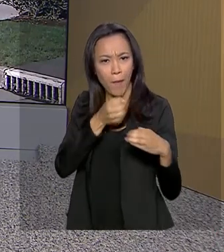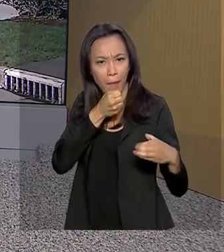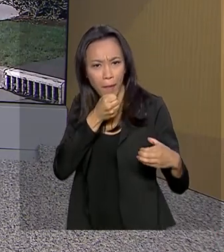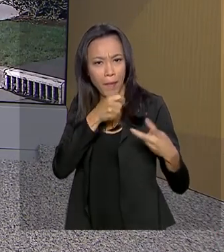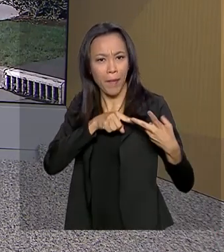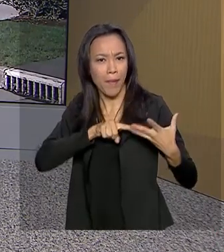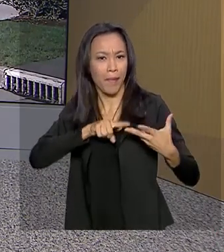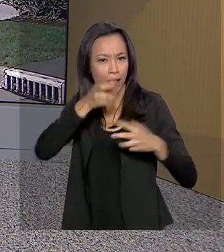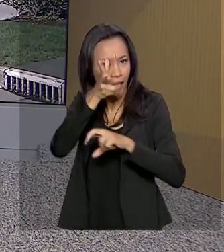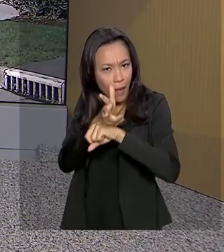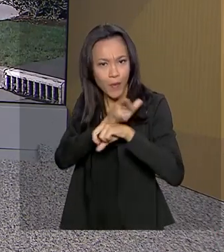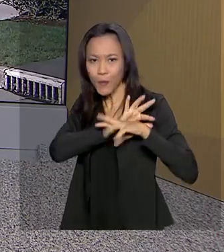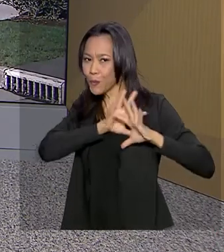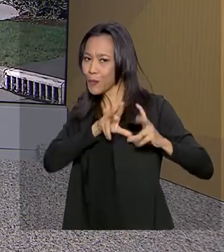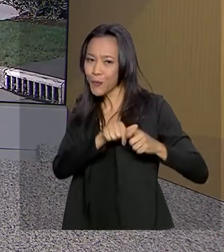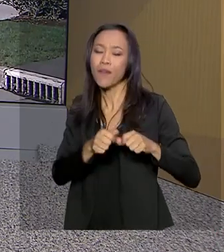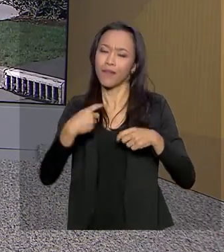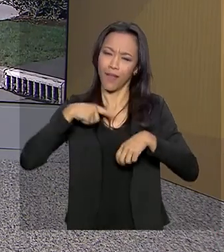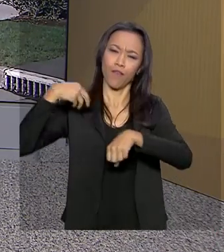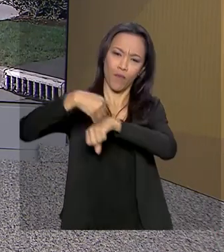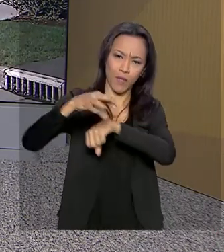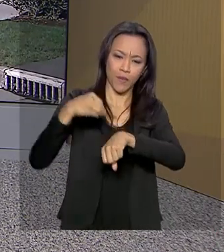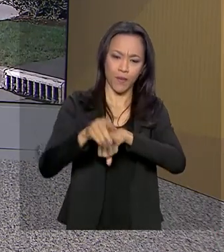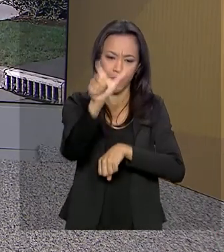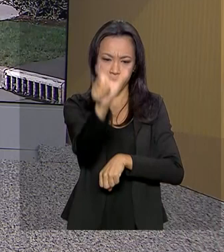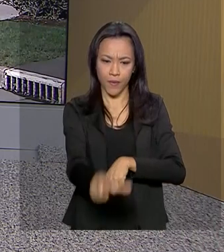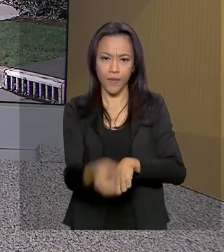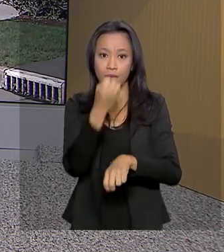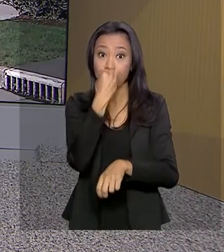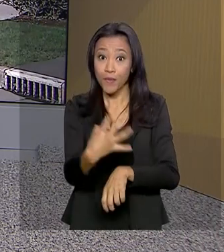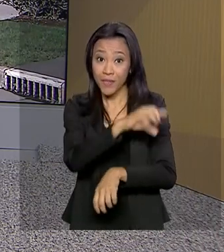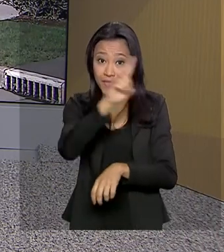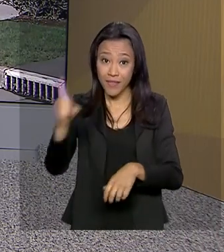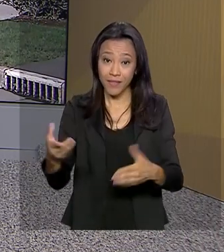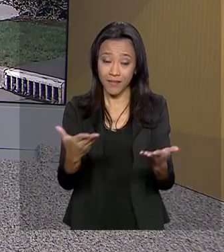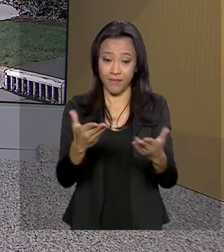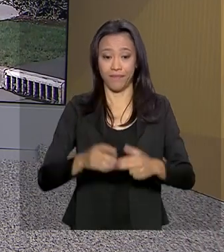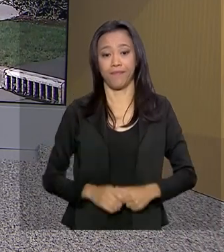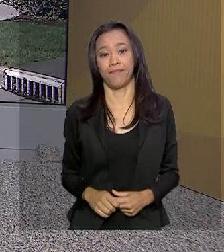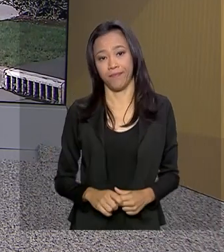repórter daniela e popov tem as informações bom dia daniele